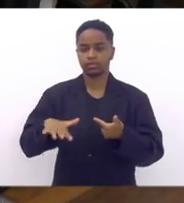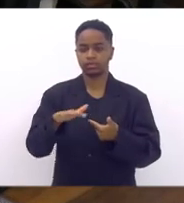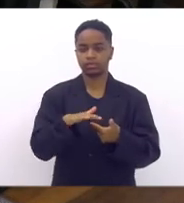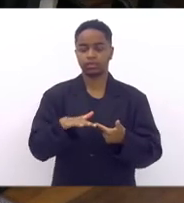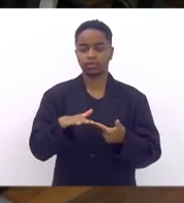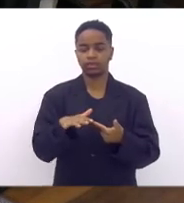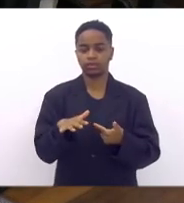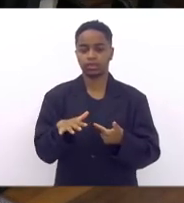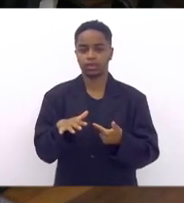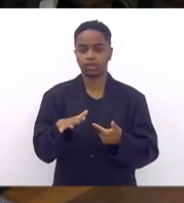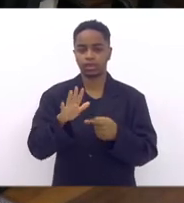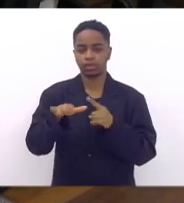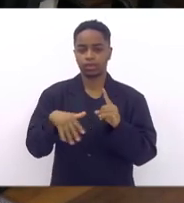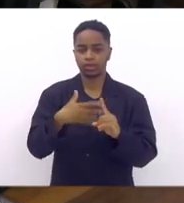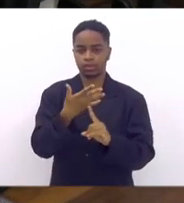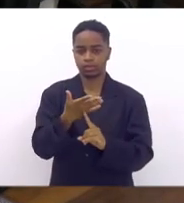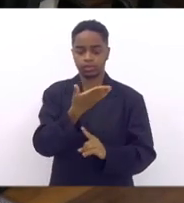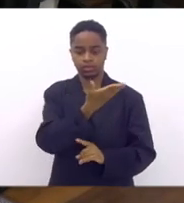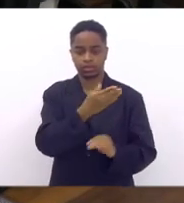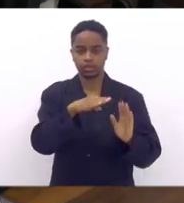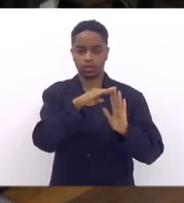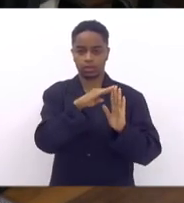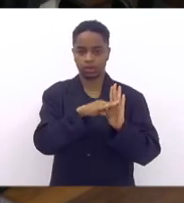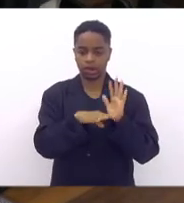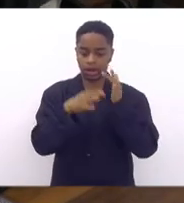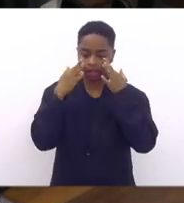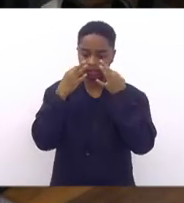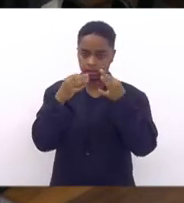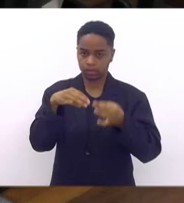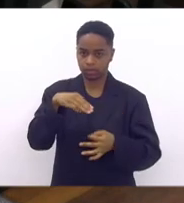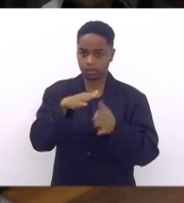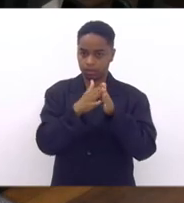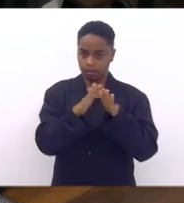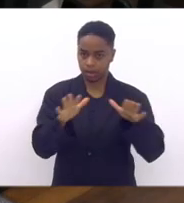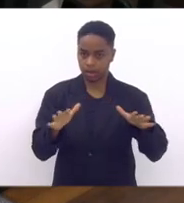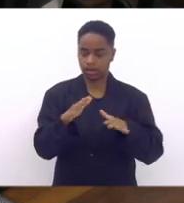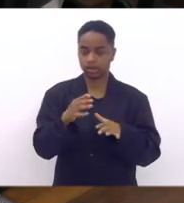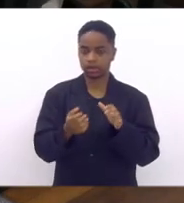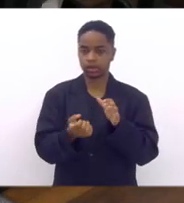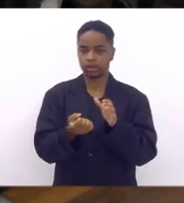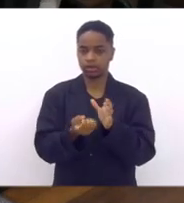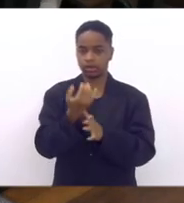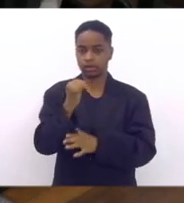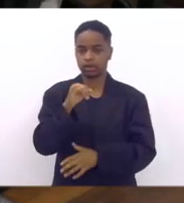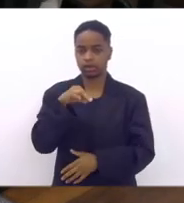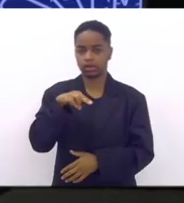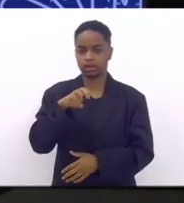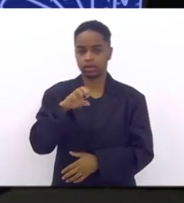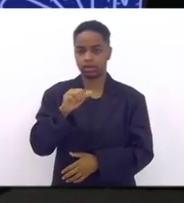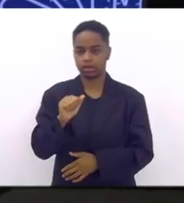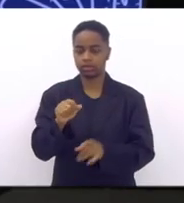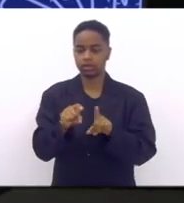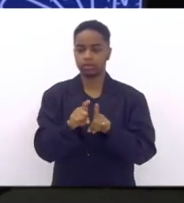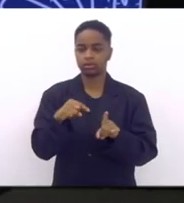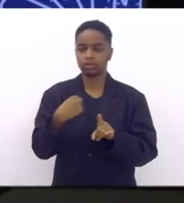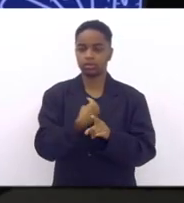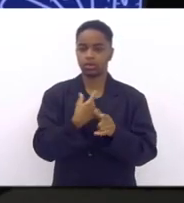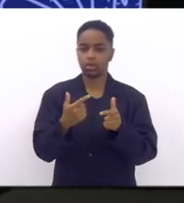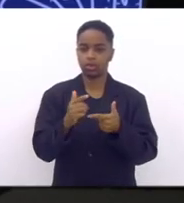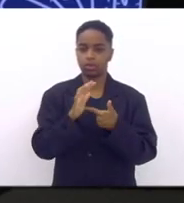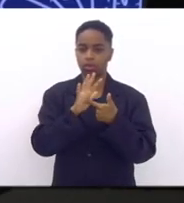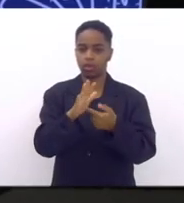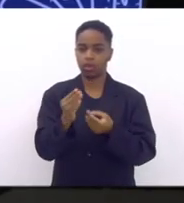slides Esse é o programa de olho no mar instituído pelo inia formal ente e a gente vai mostrar a motivação de onde